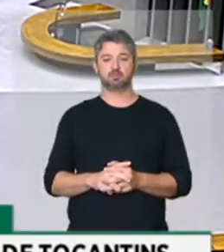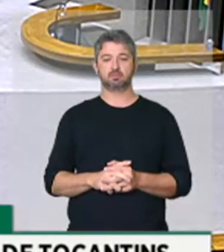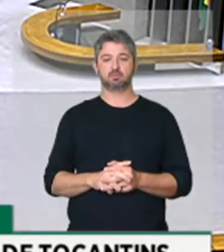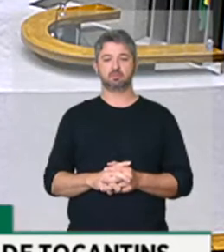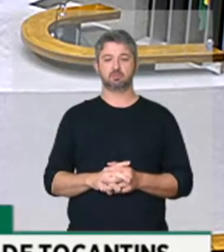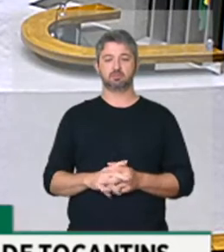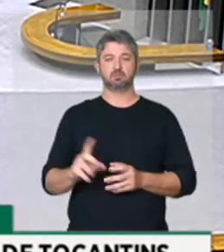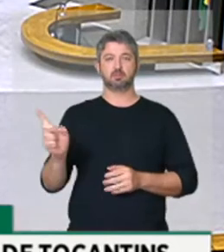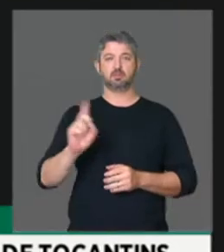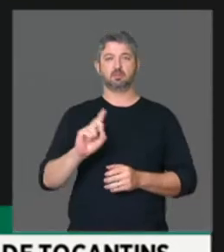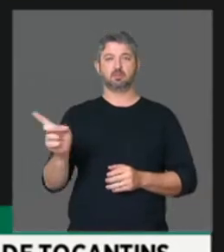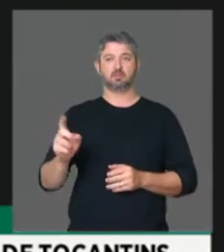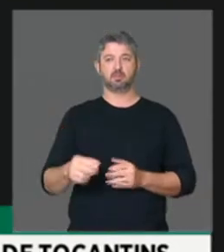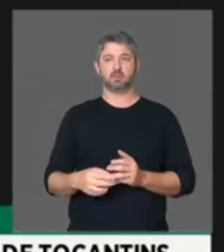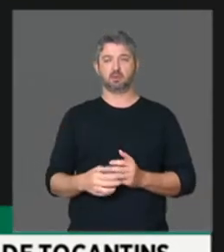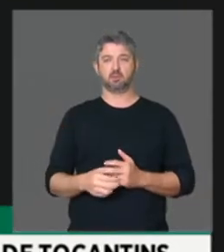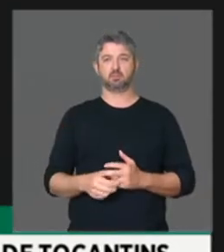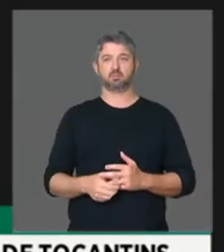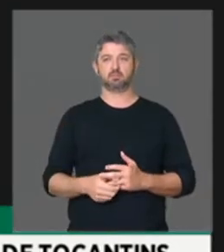orienta não, senhor presidente.